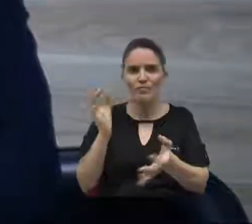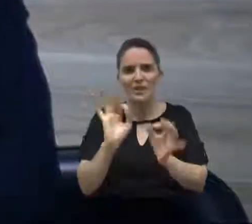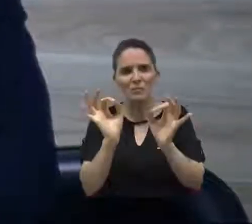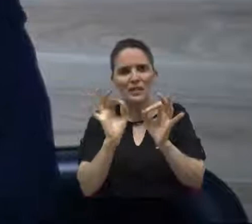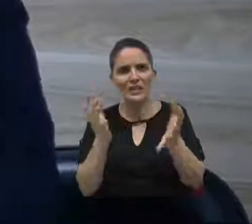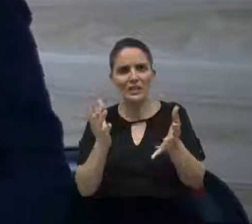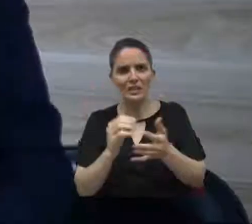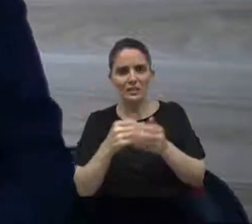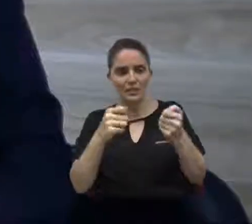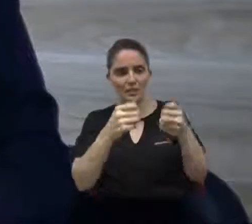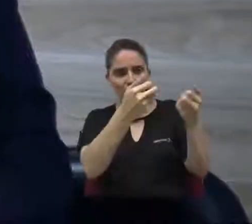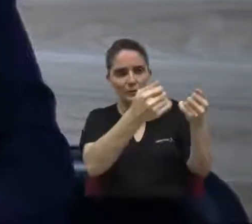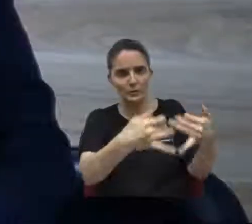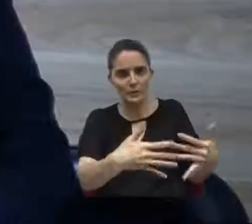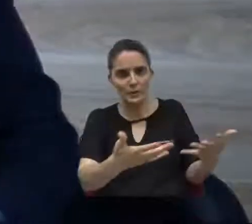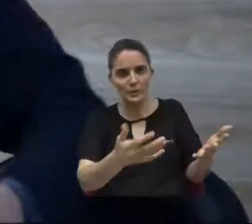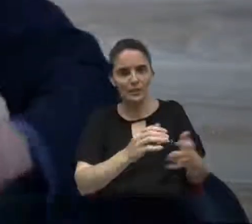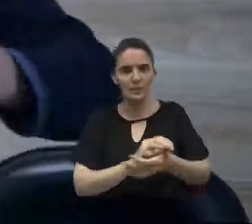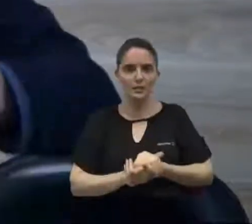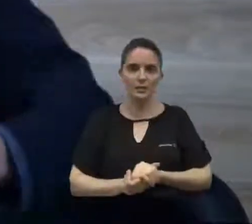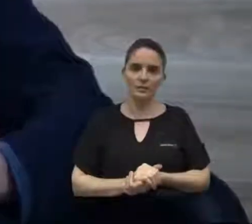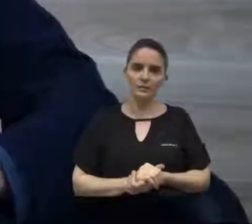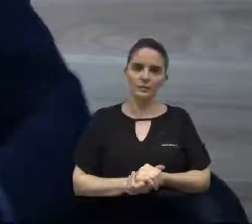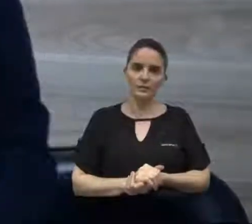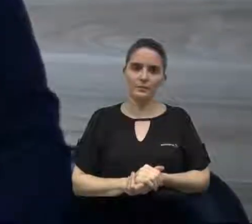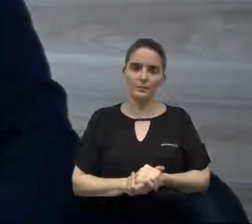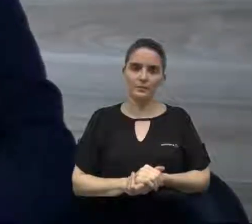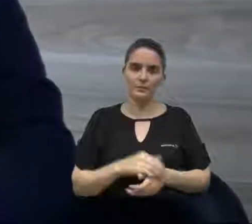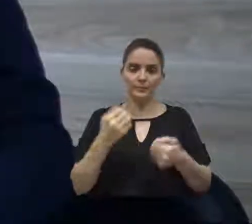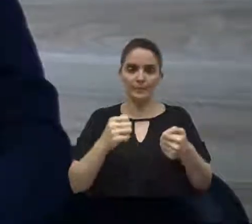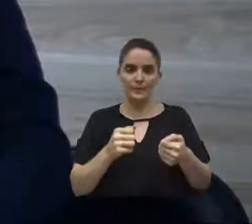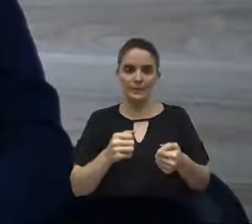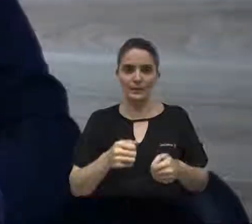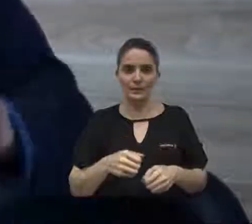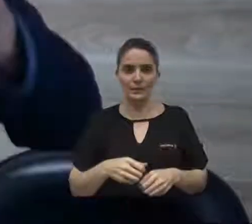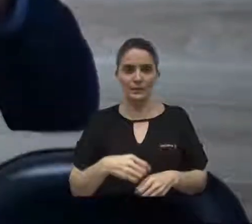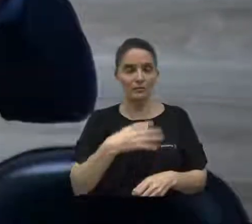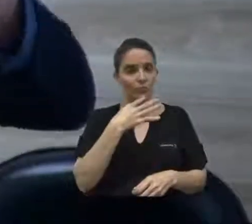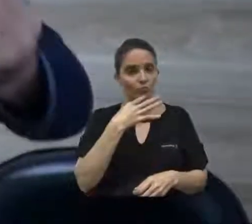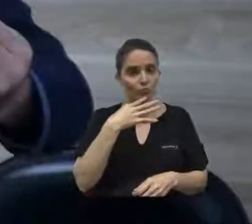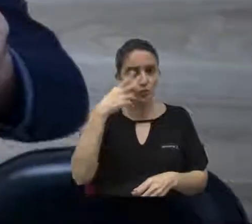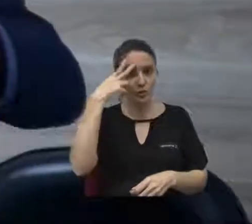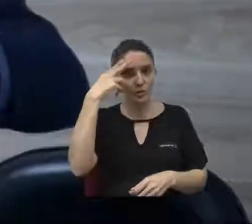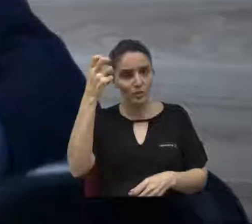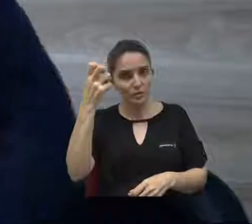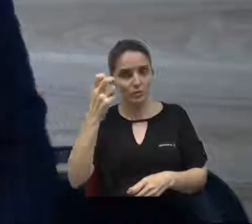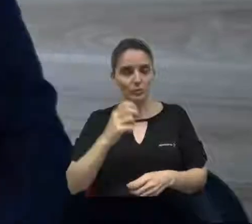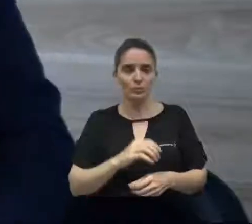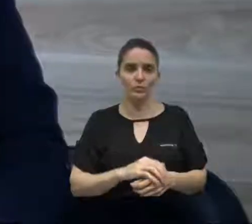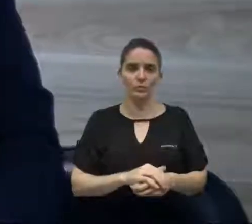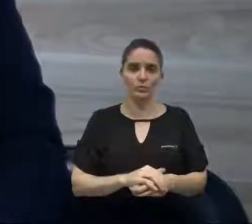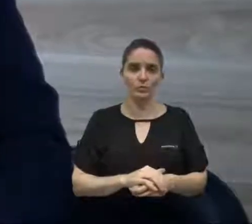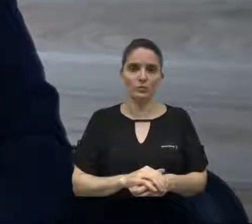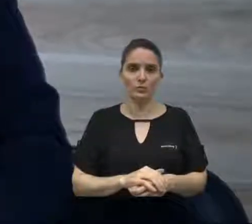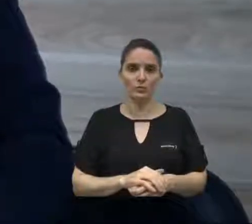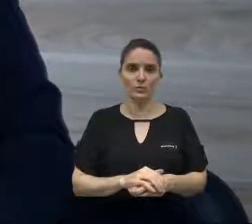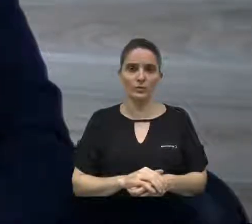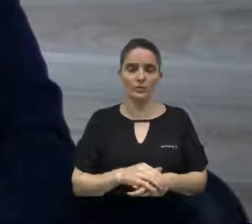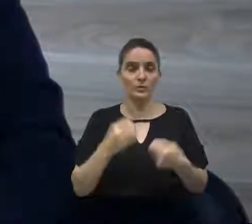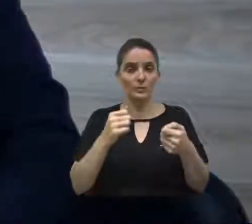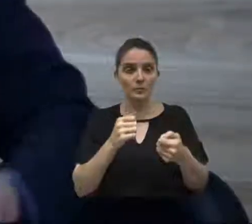abrir mão da falta de conhecimento, cultura, e do discernimento dessas